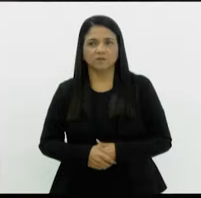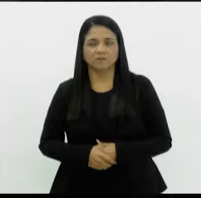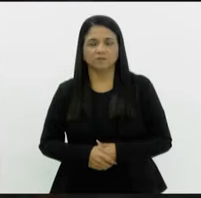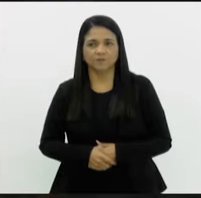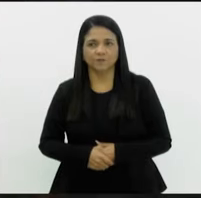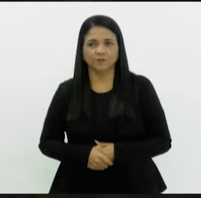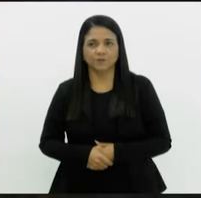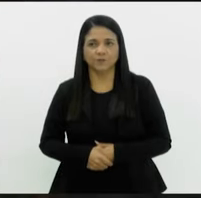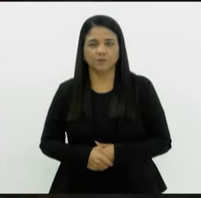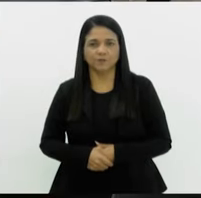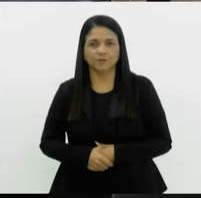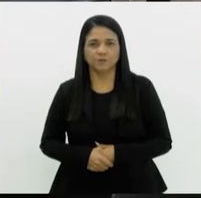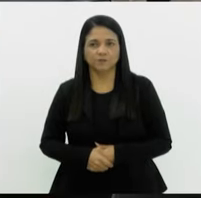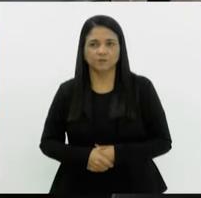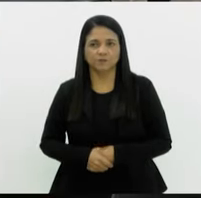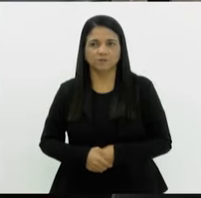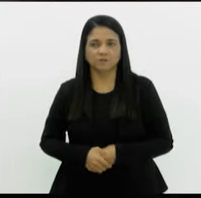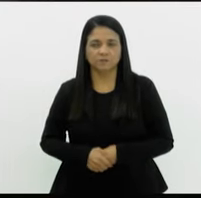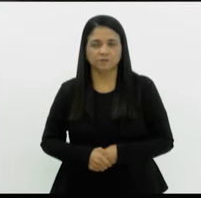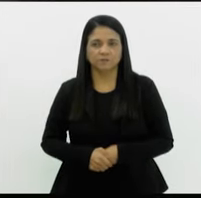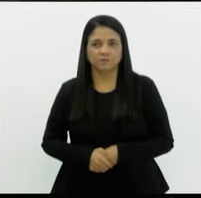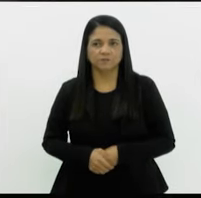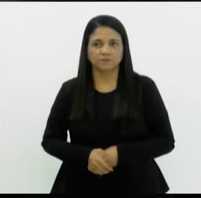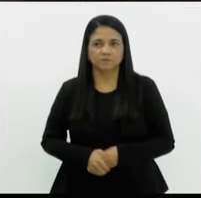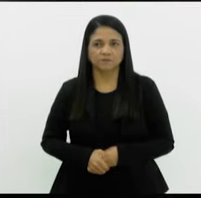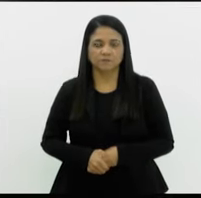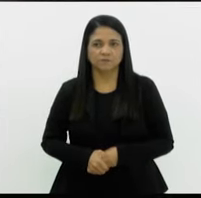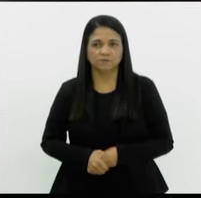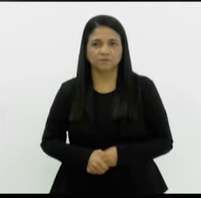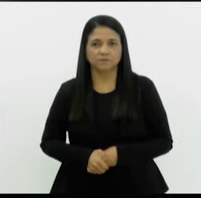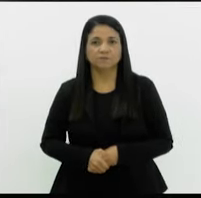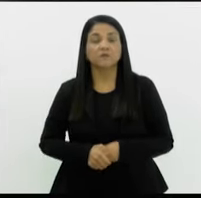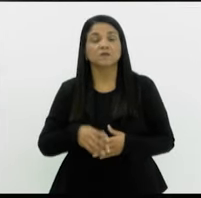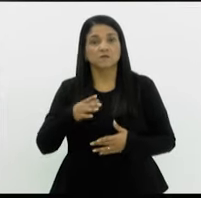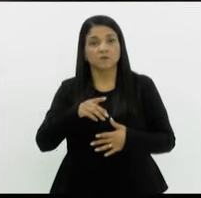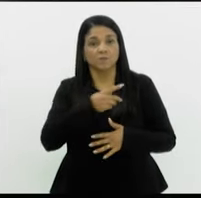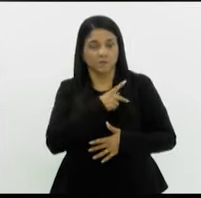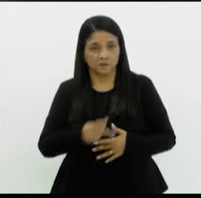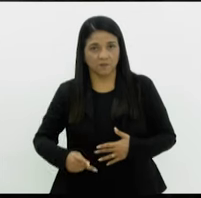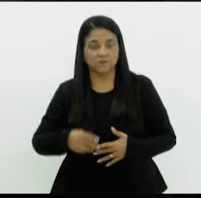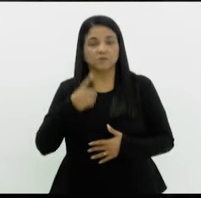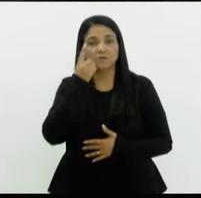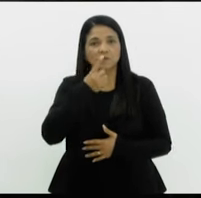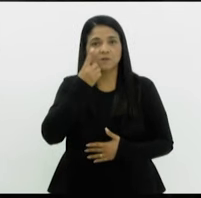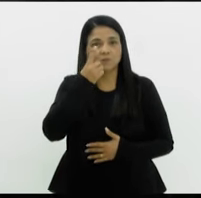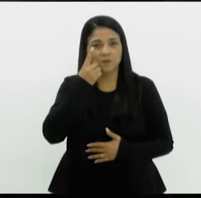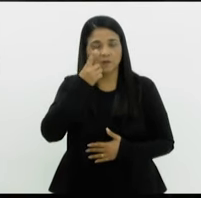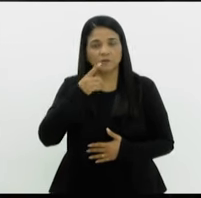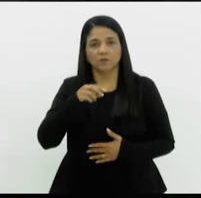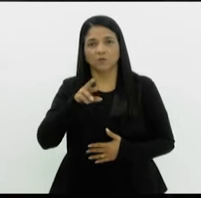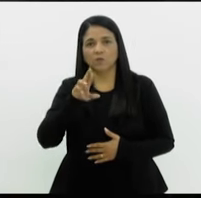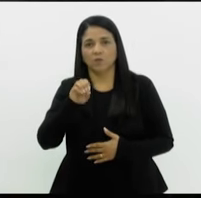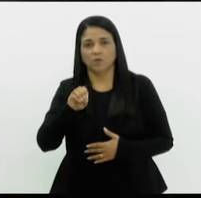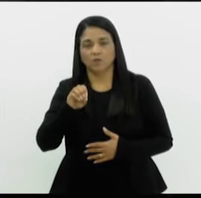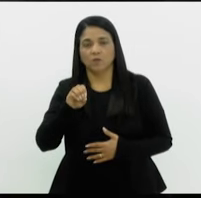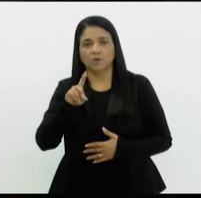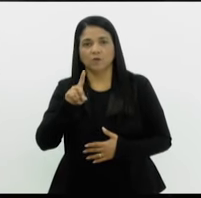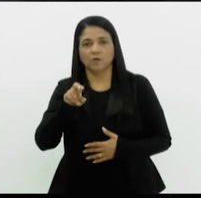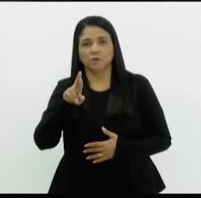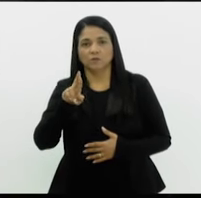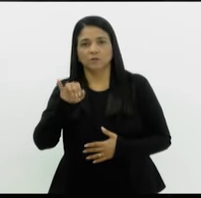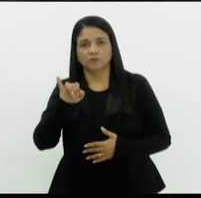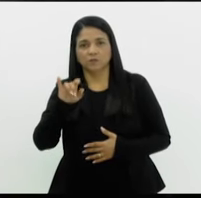Perdão, Luiz. Desculpa. Senhor presidente, deputado Rodrigo Bacelar, senhoras e